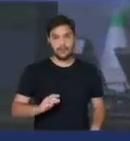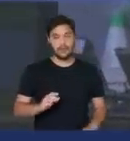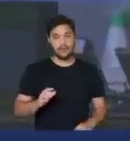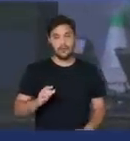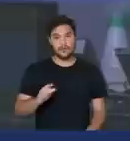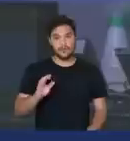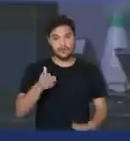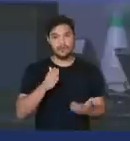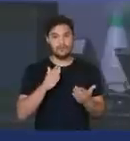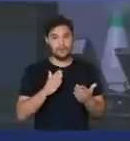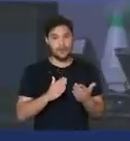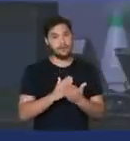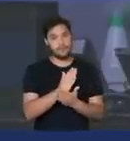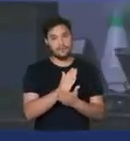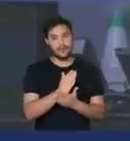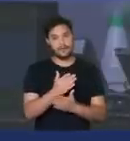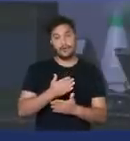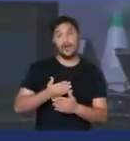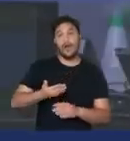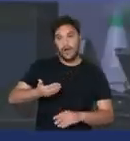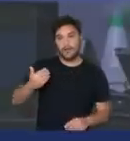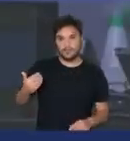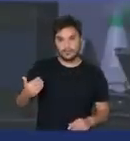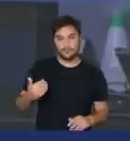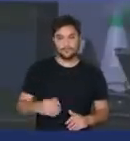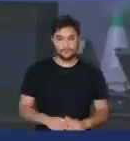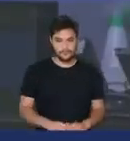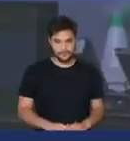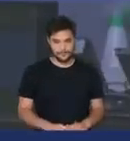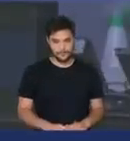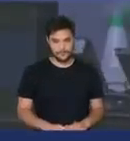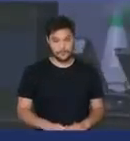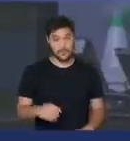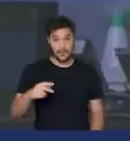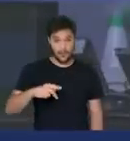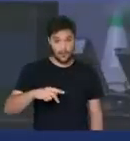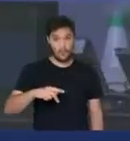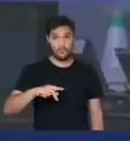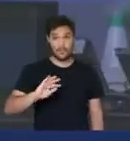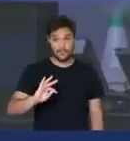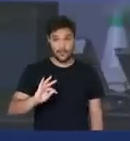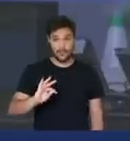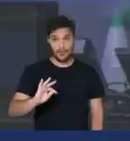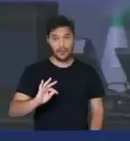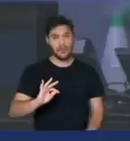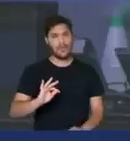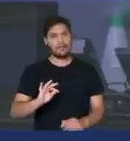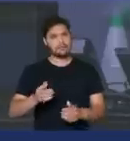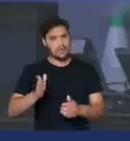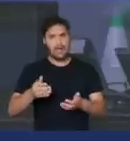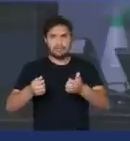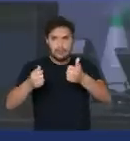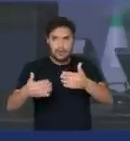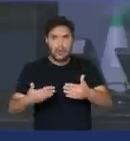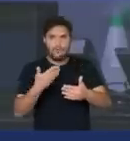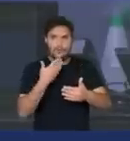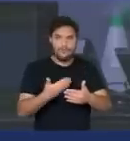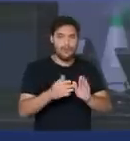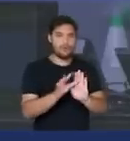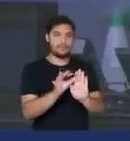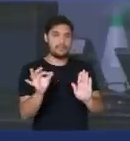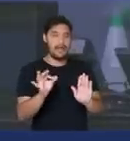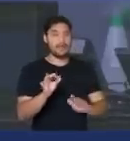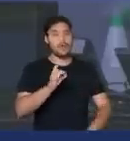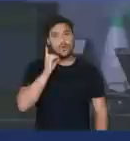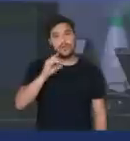sido aprovado pouco antes. O PT chegou a apresentar os seus argumentos favoráveis a esse